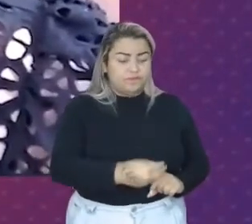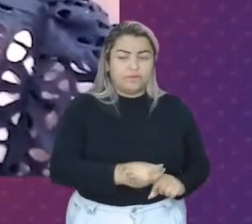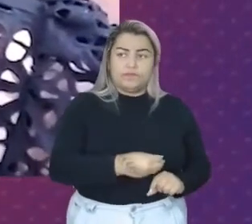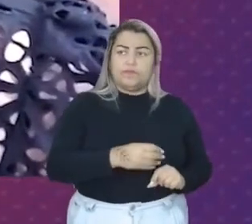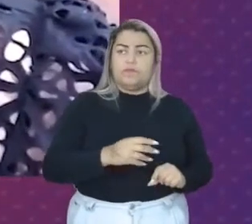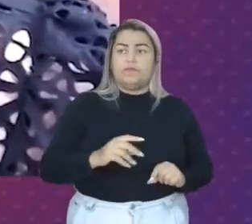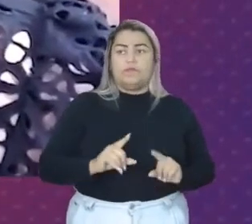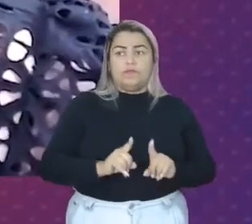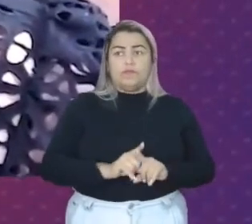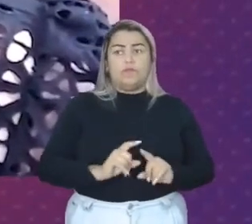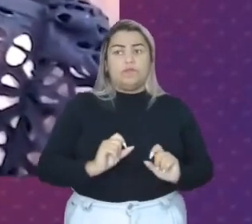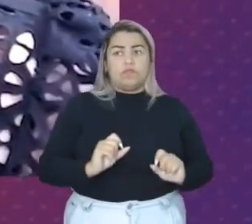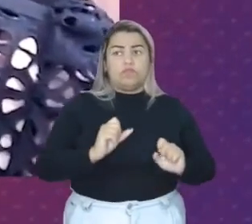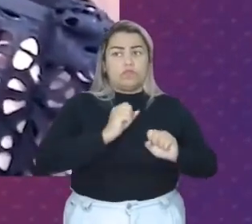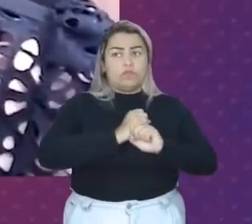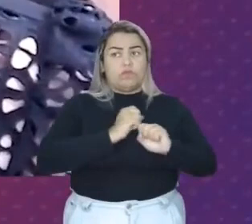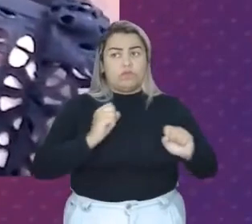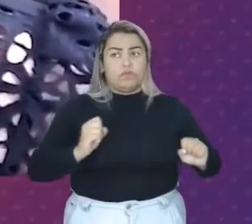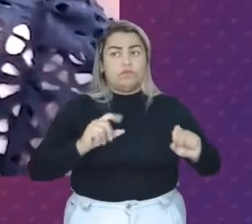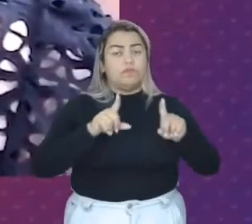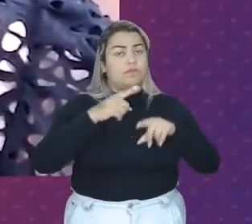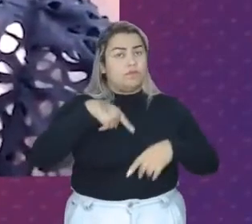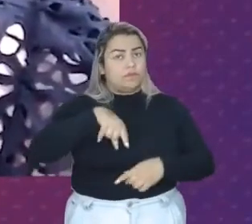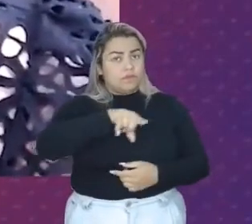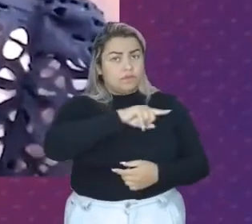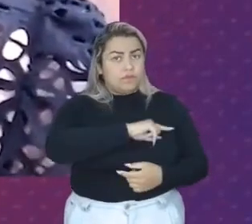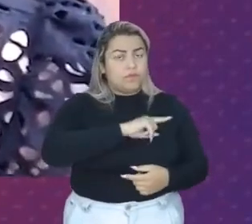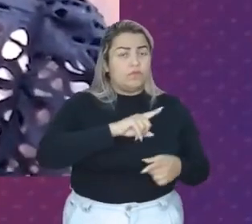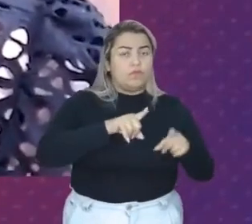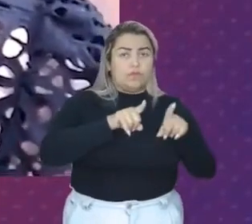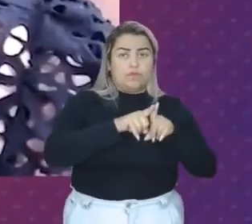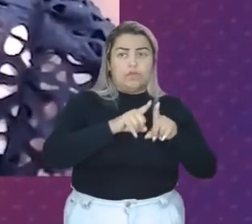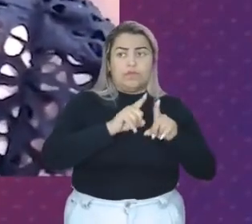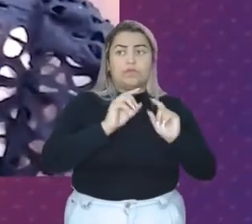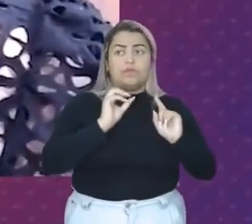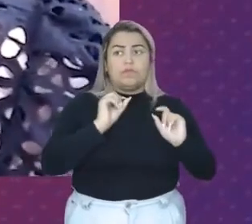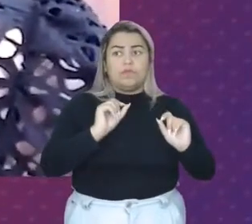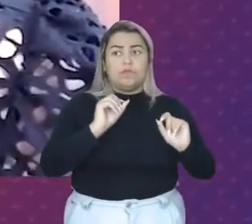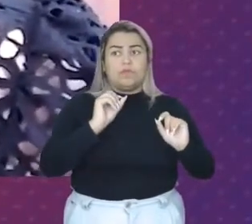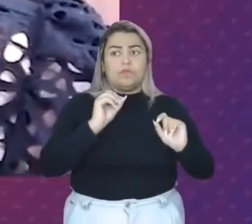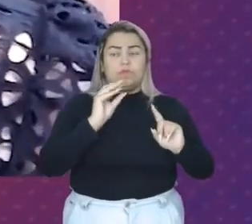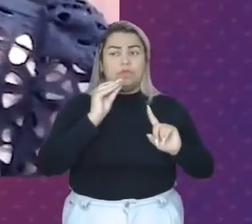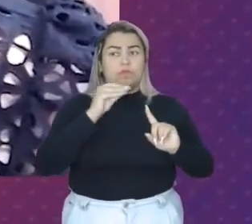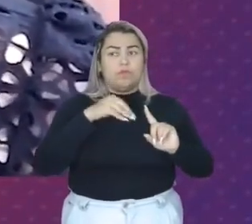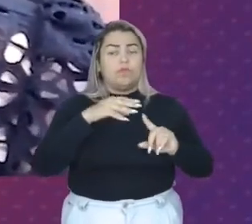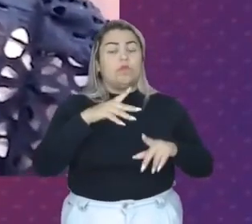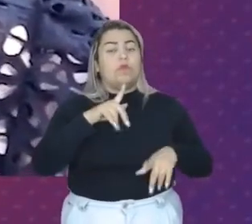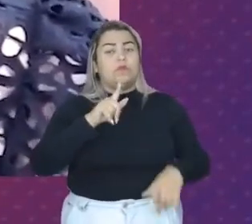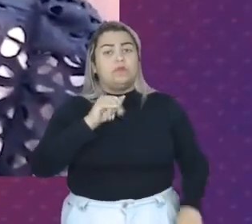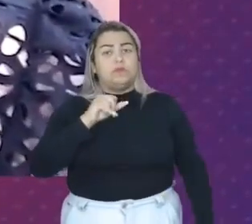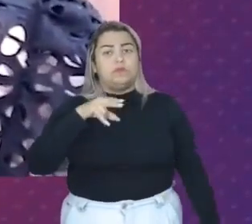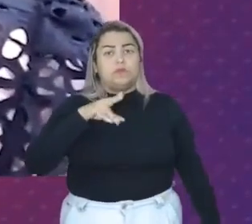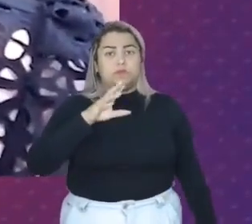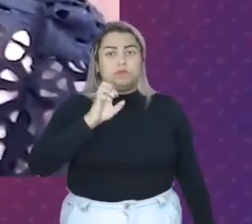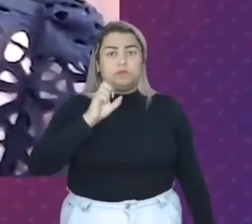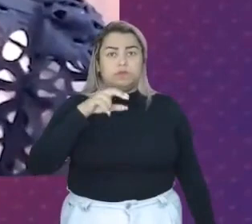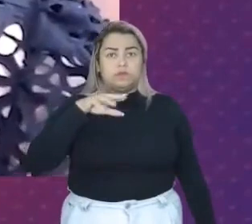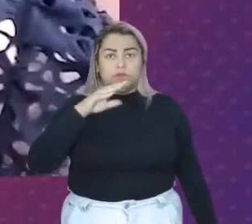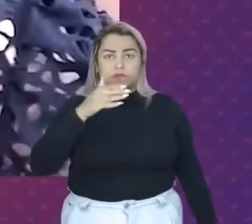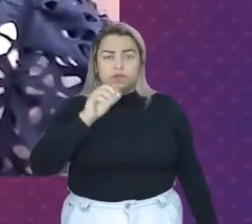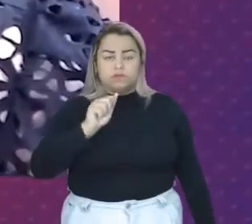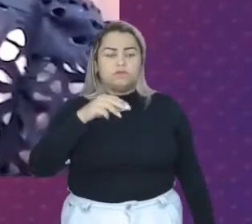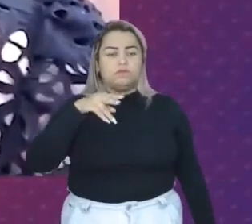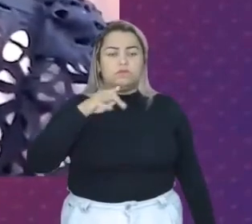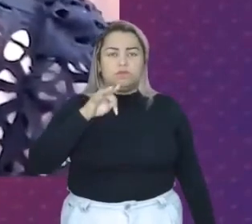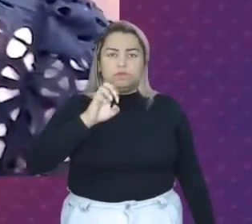é responsabilidade de papel sonoro. A questão da parentalidade, da licença maternidade, são temas que